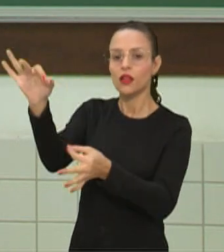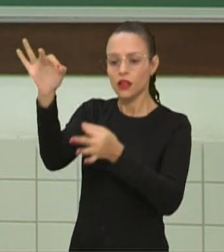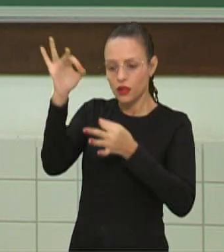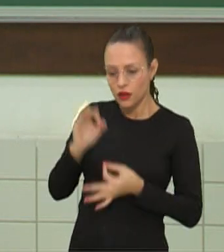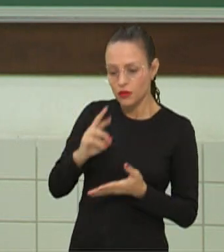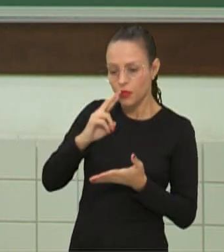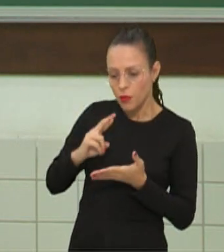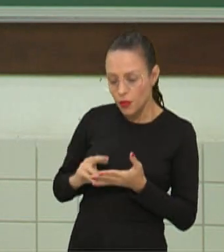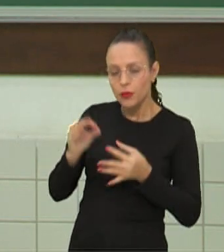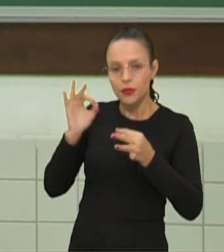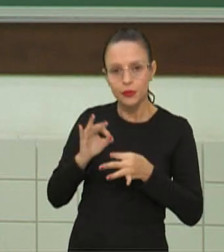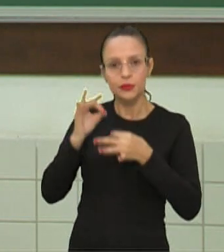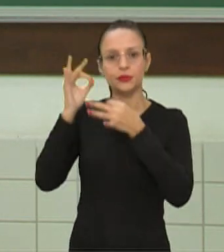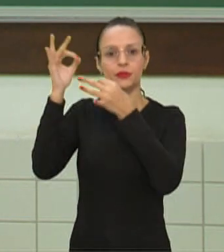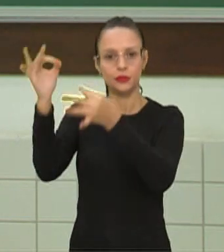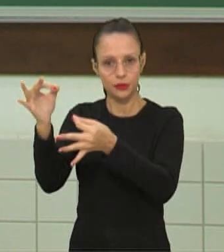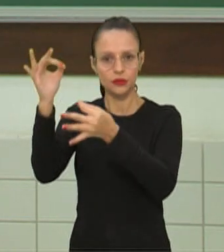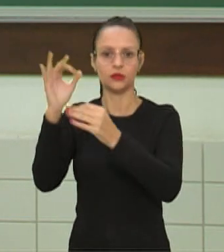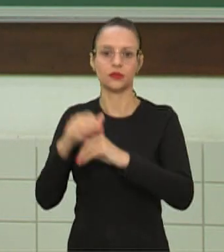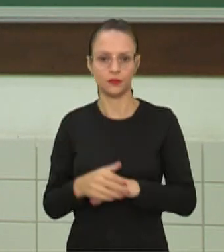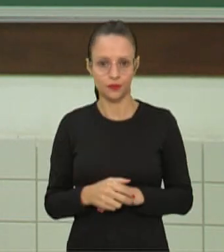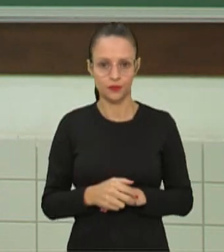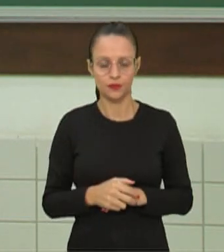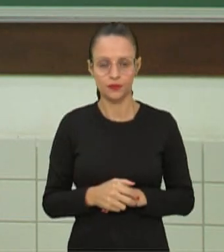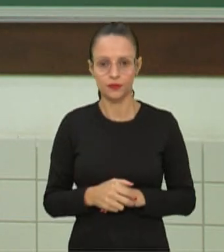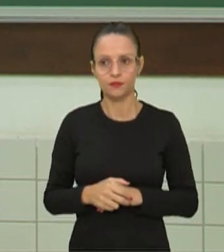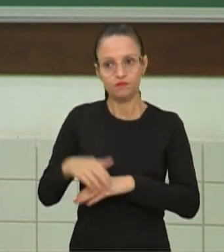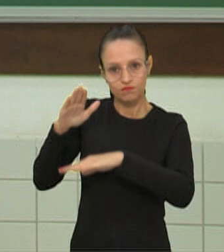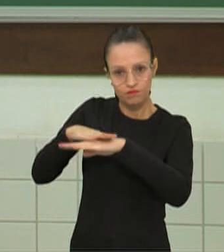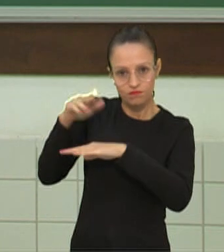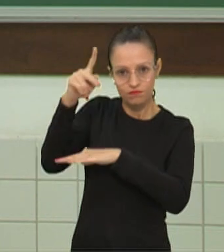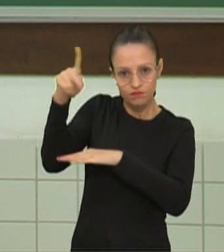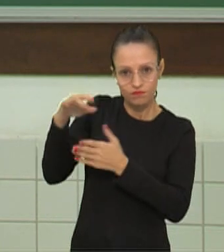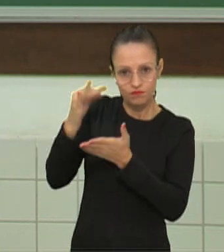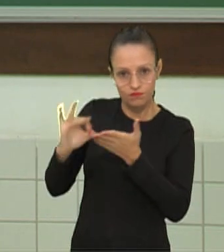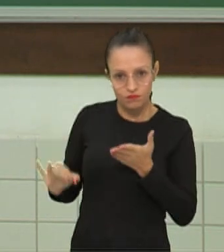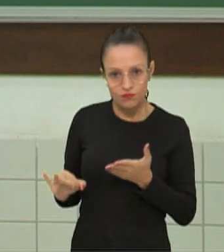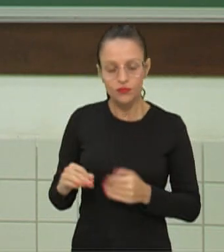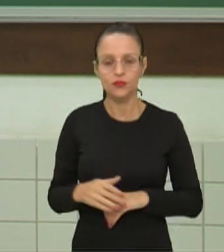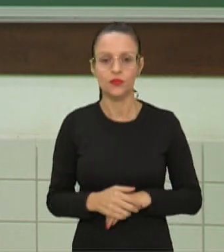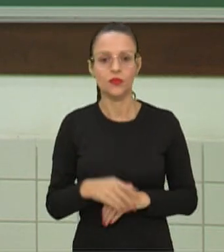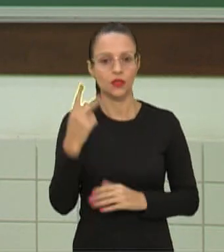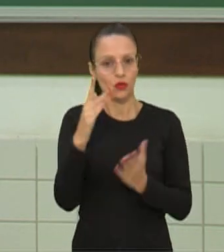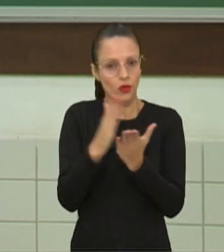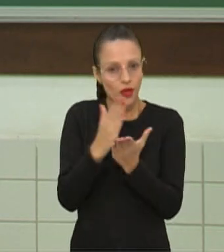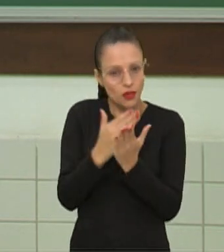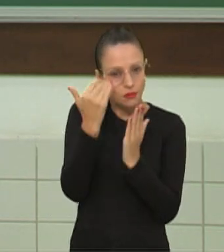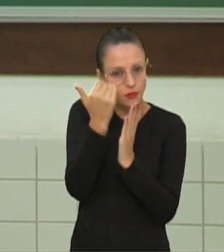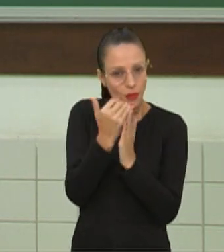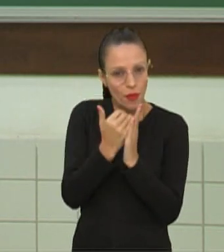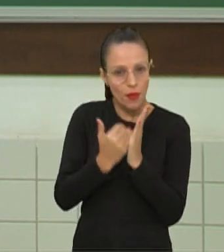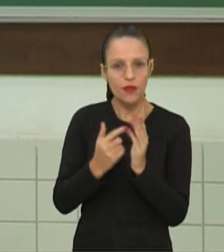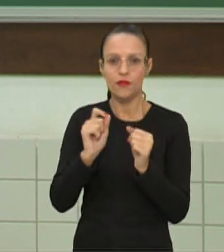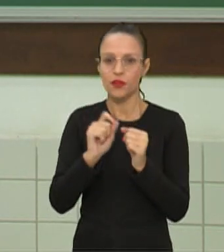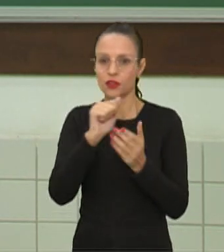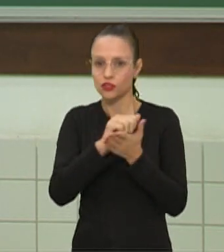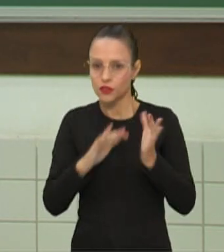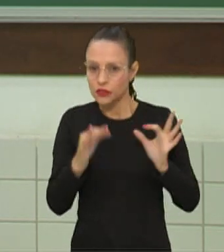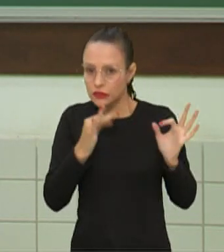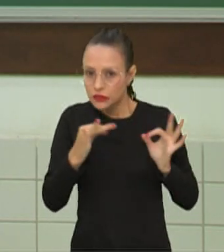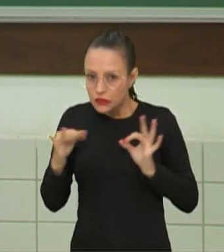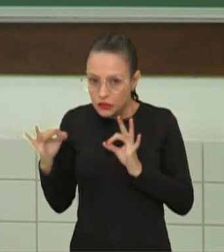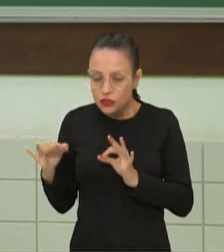impresso lá na escola, resolve em casa direitinho, leva para a escola para os professores fazerem a correção. Mantenha o seu caderno em ordem, faça as atividades